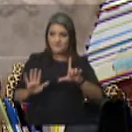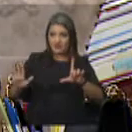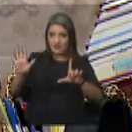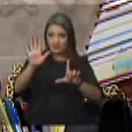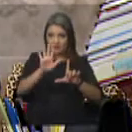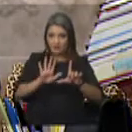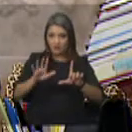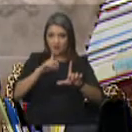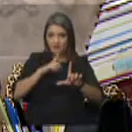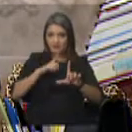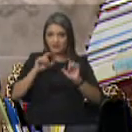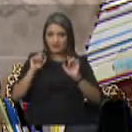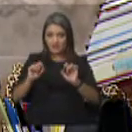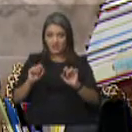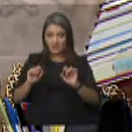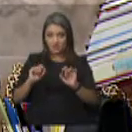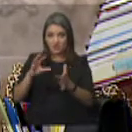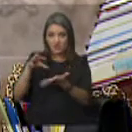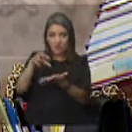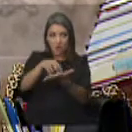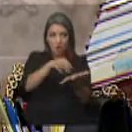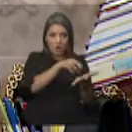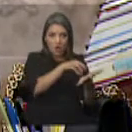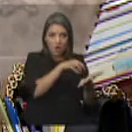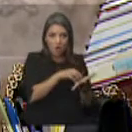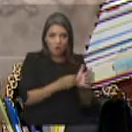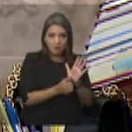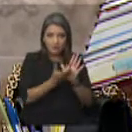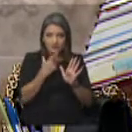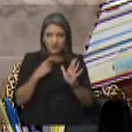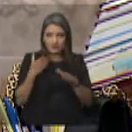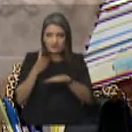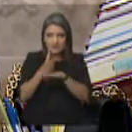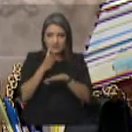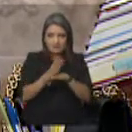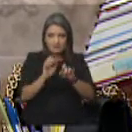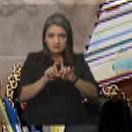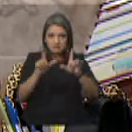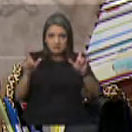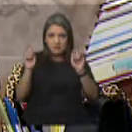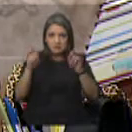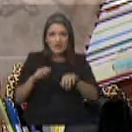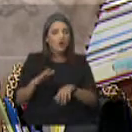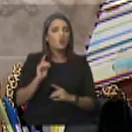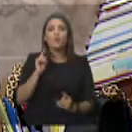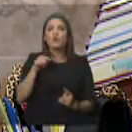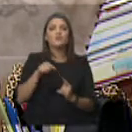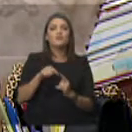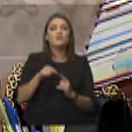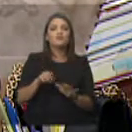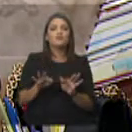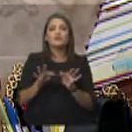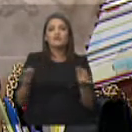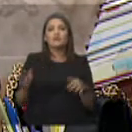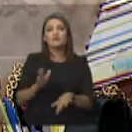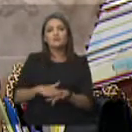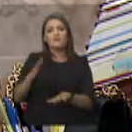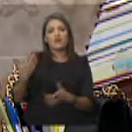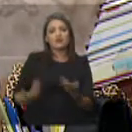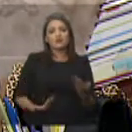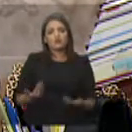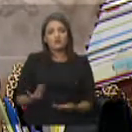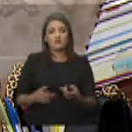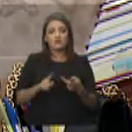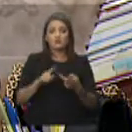integração e interoperabilidade de base de dados com escopo mais amplo, de simplificar a oferta de serviços, implementar